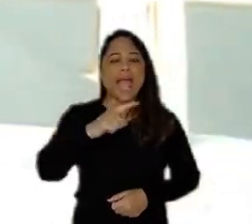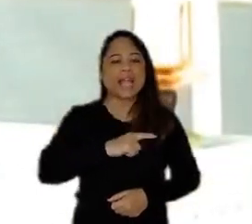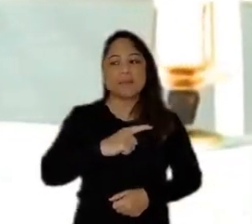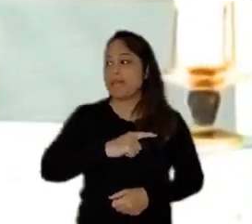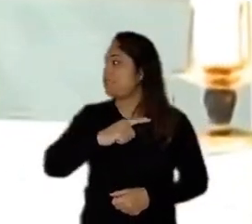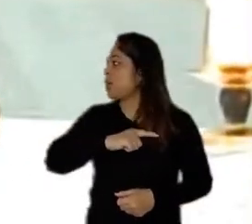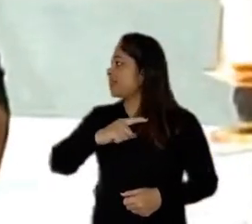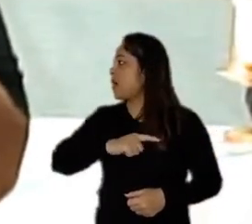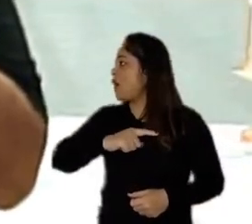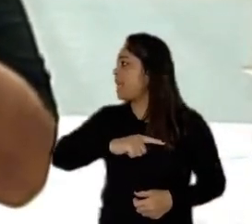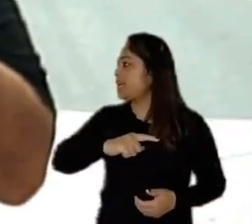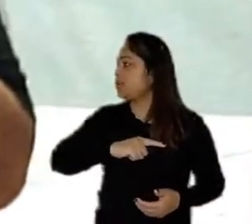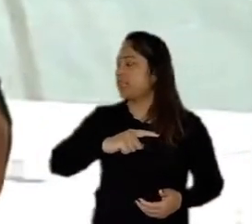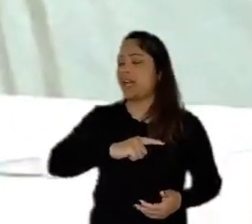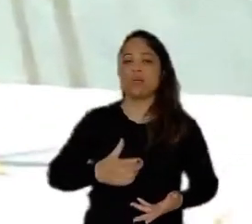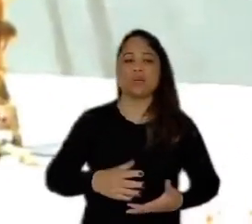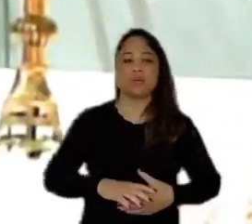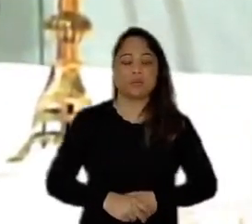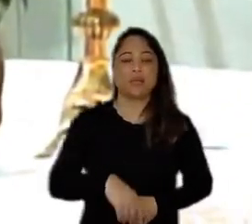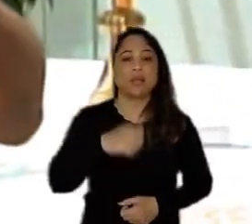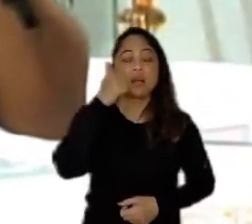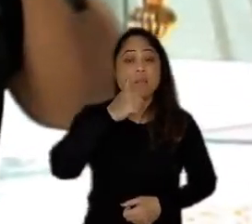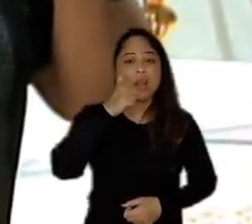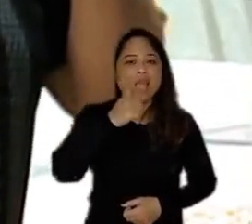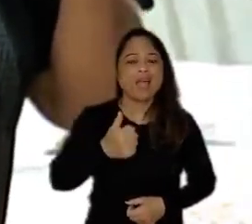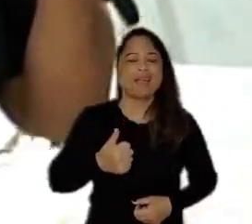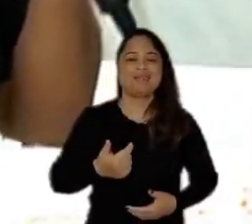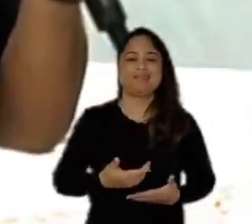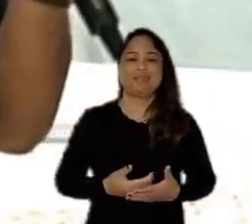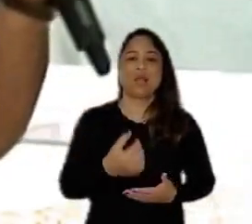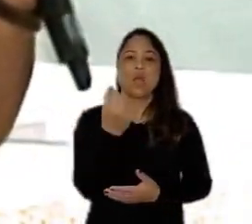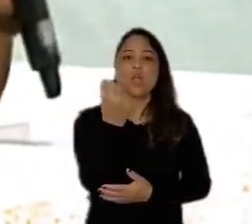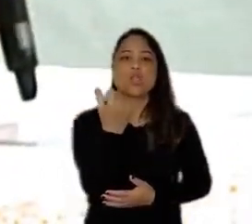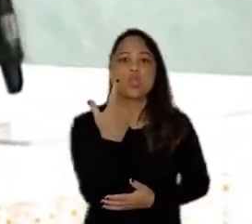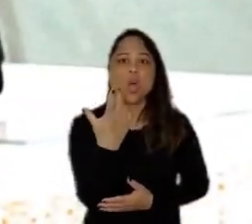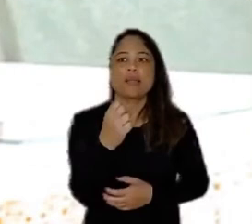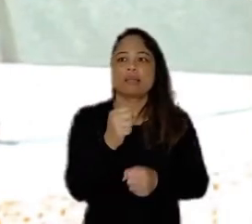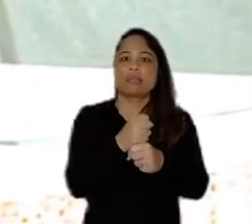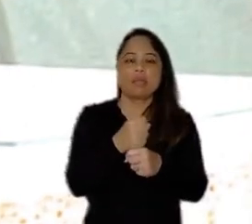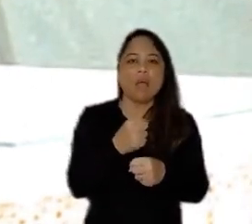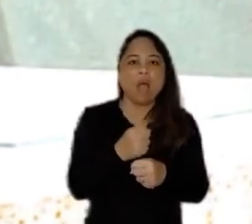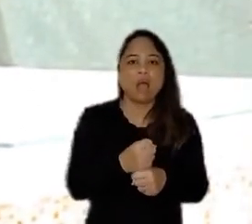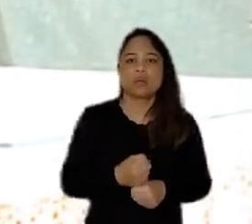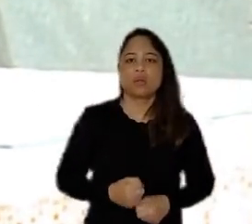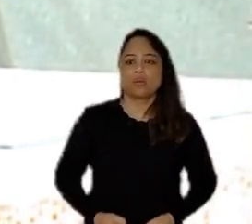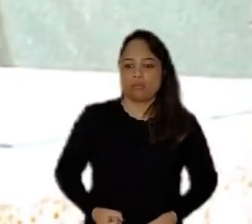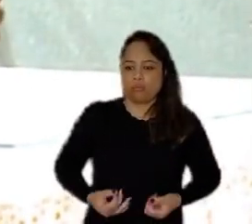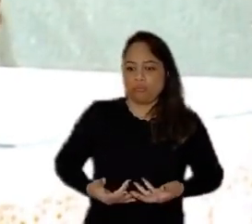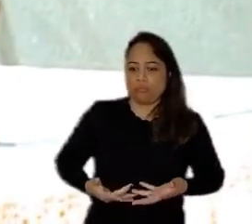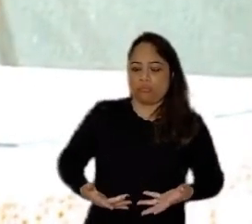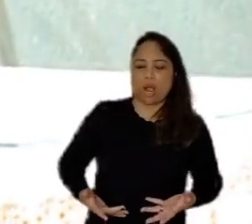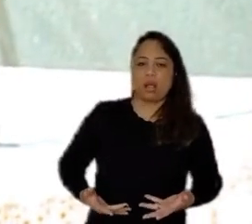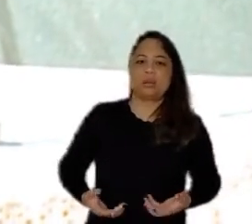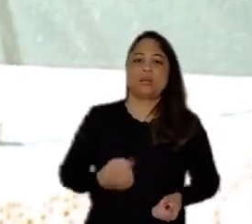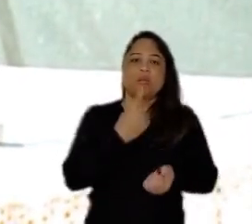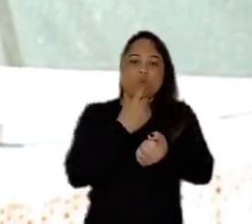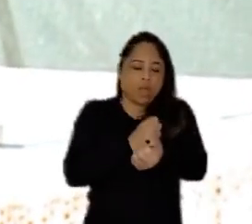sanguíneo sendo colocado para fora há 12 anos, provavelmente também tem